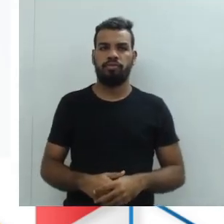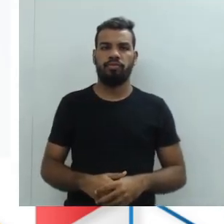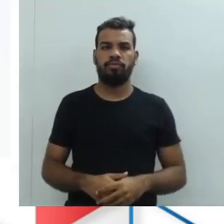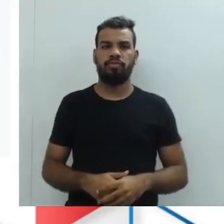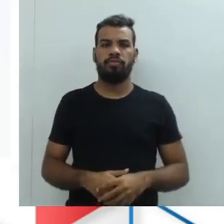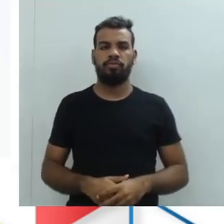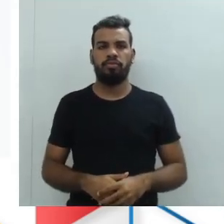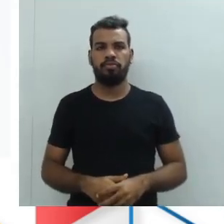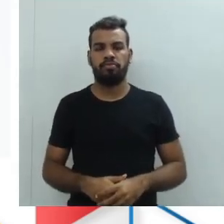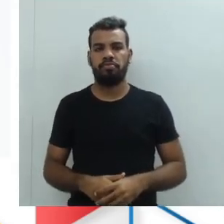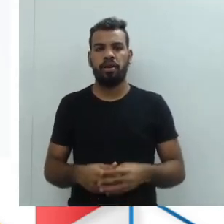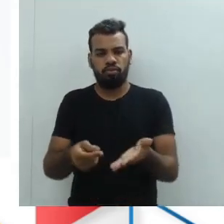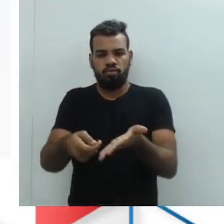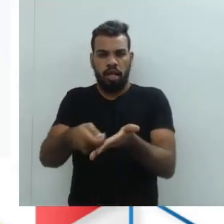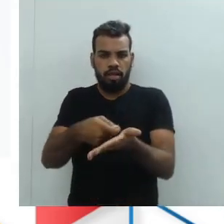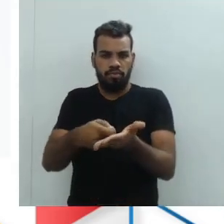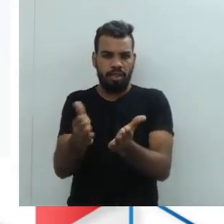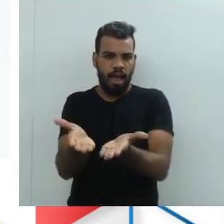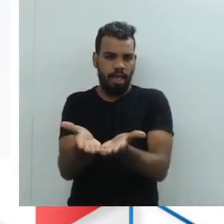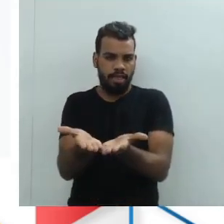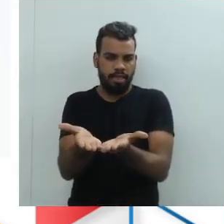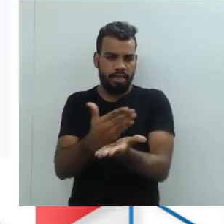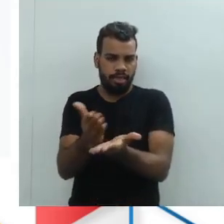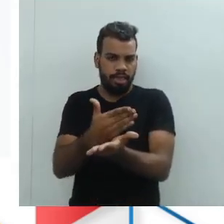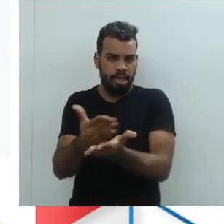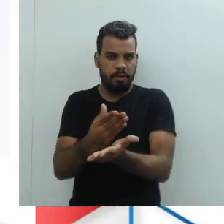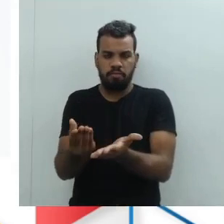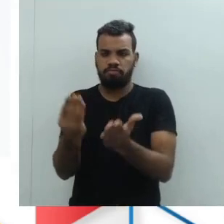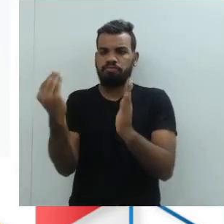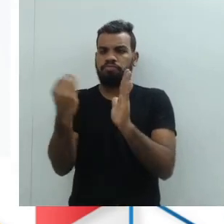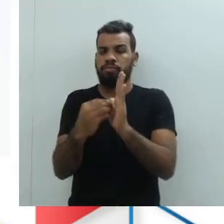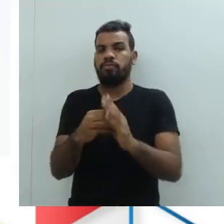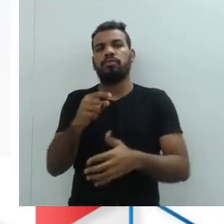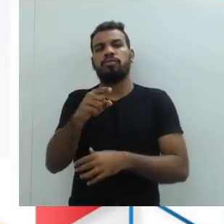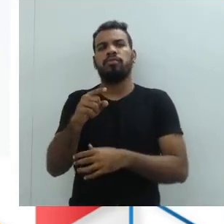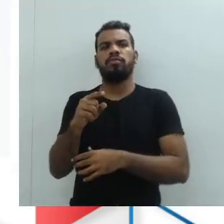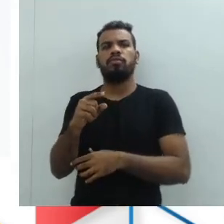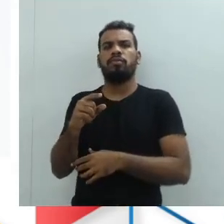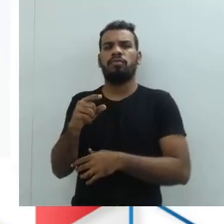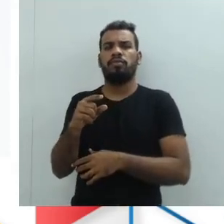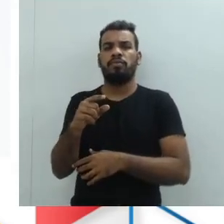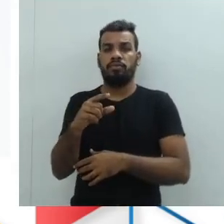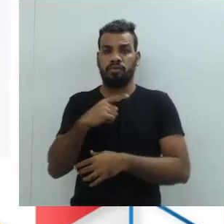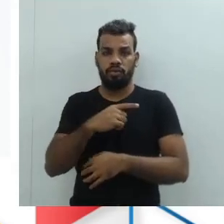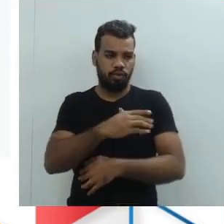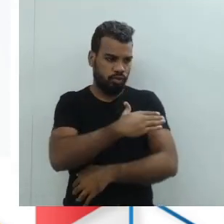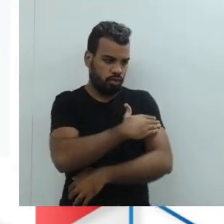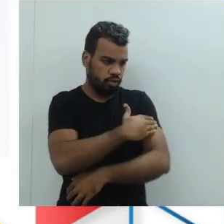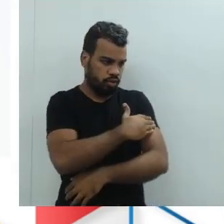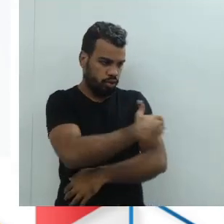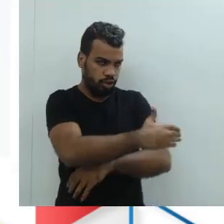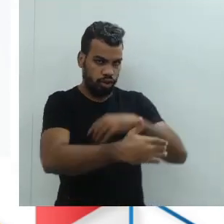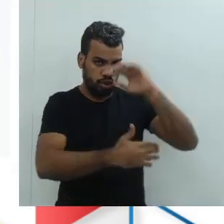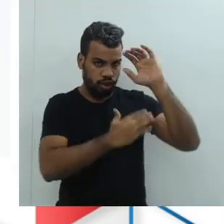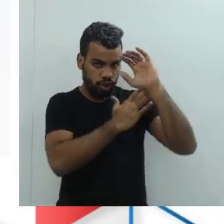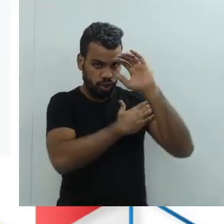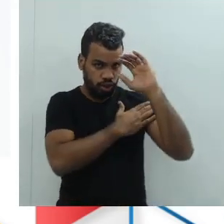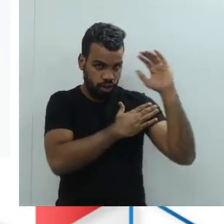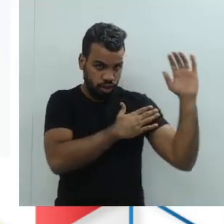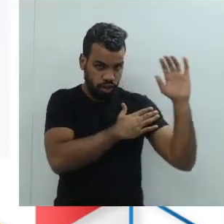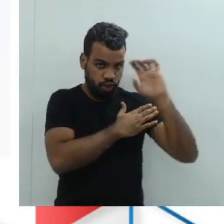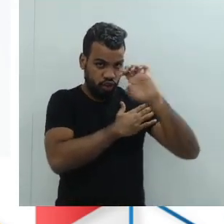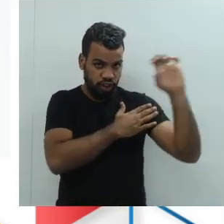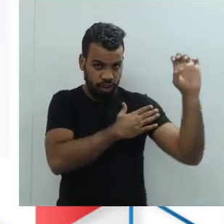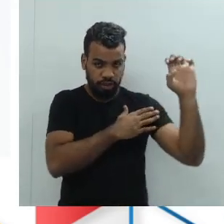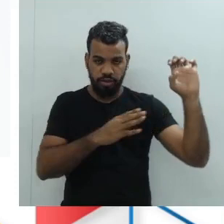Produção de um gráfico no caderno. Aí você vê aqui as perguntas. Veja, ele está do seu lado esquerdo, tem as perguntas, né? E aqui